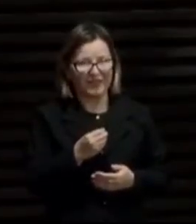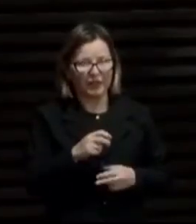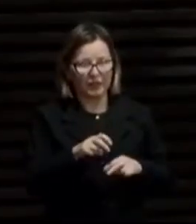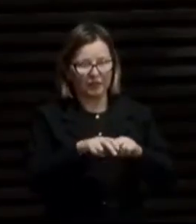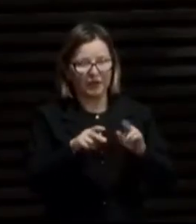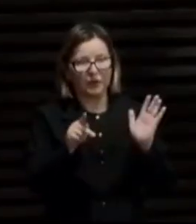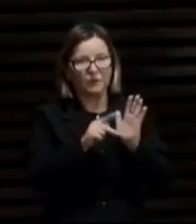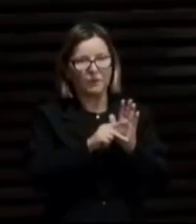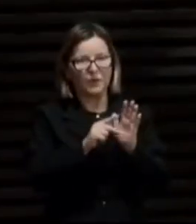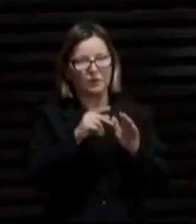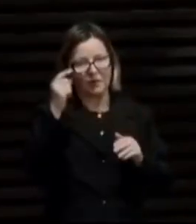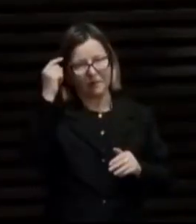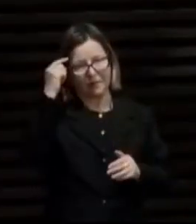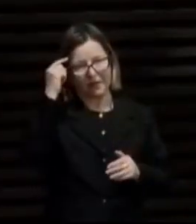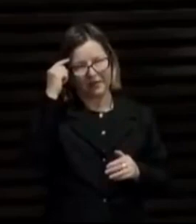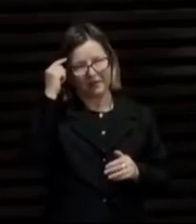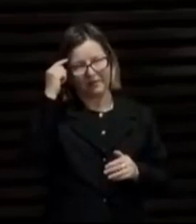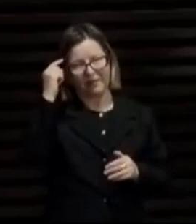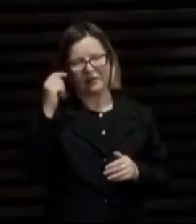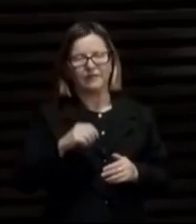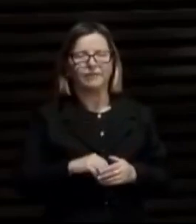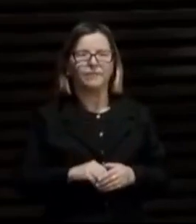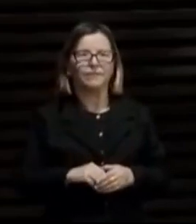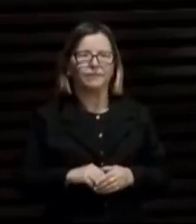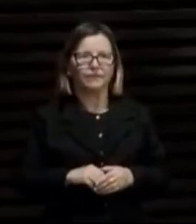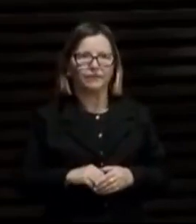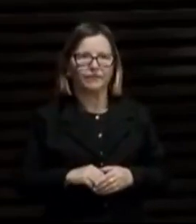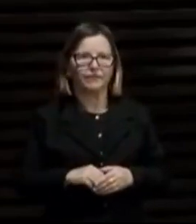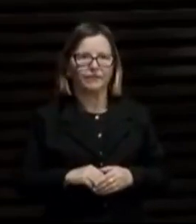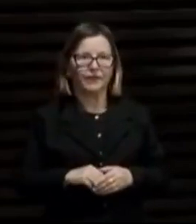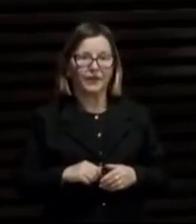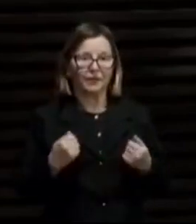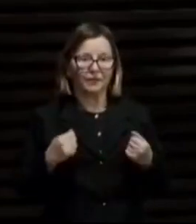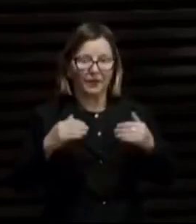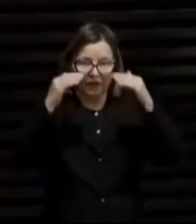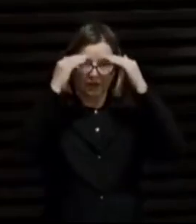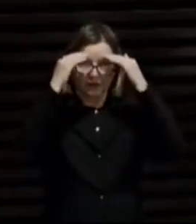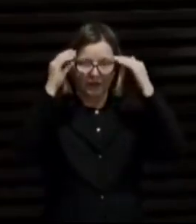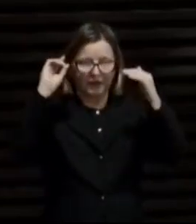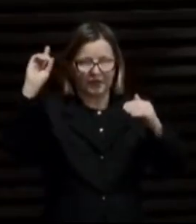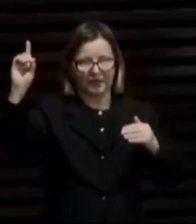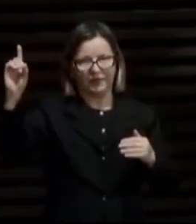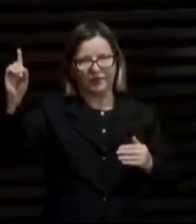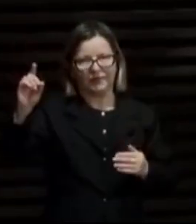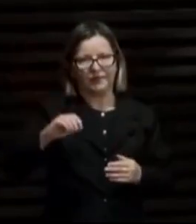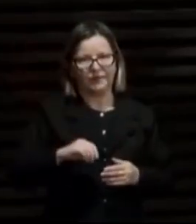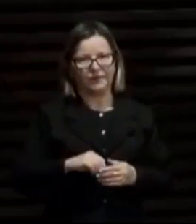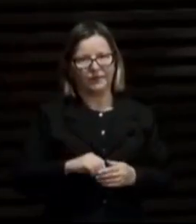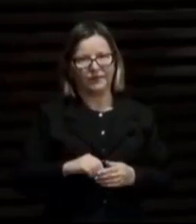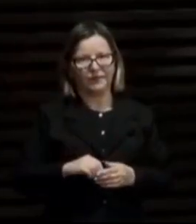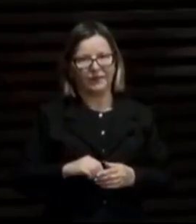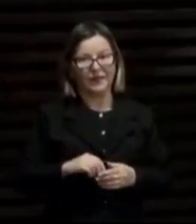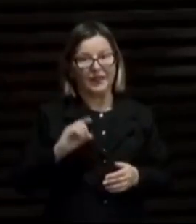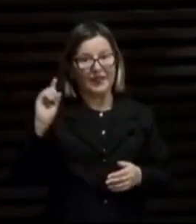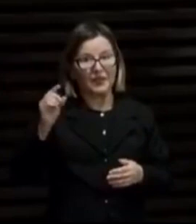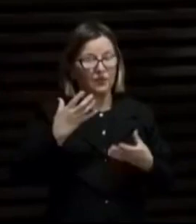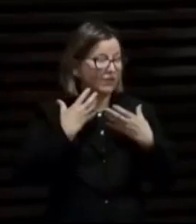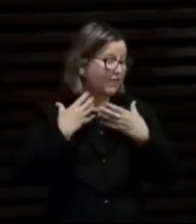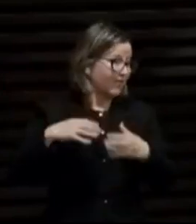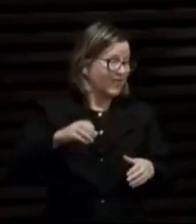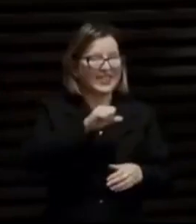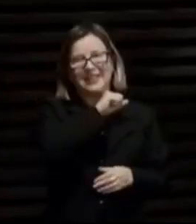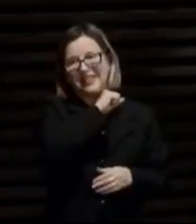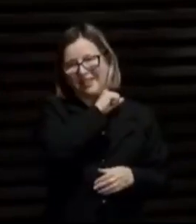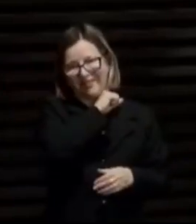pensamentos. E como nós lemos agora no último, obedecer a Deus. Deus não quer sacrifício, Ele quer obediência.